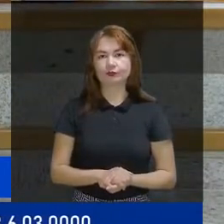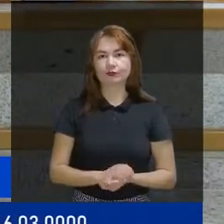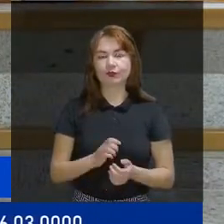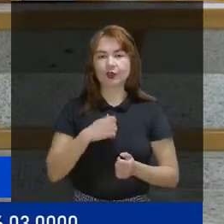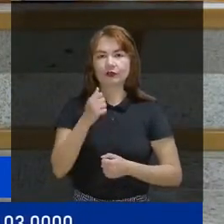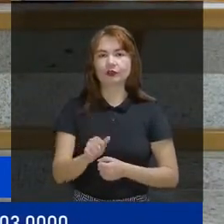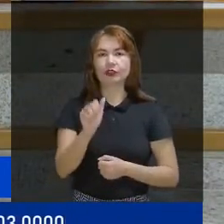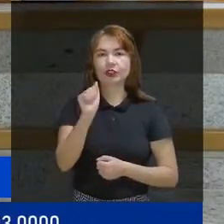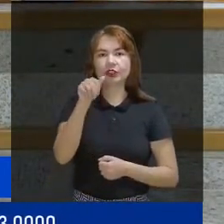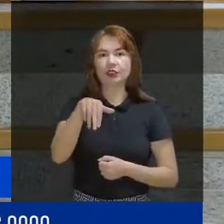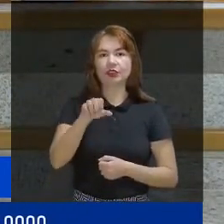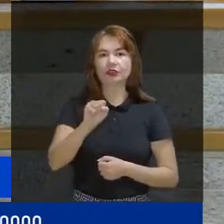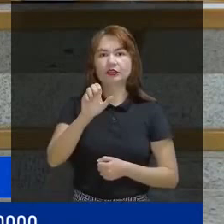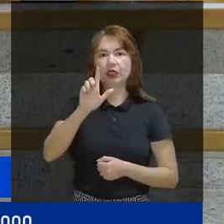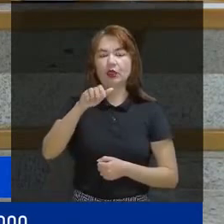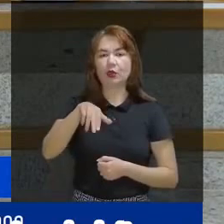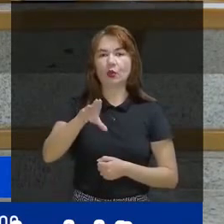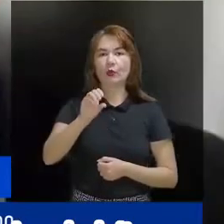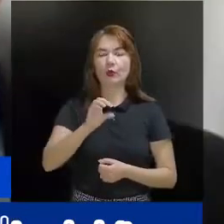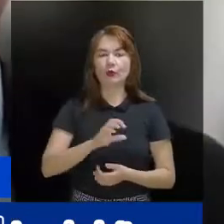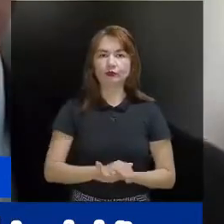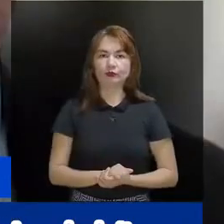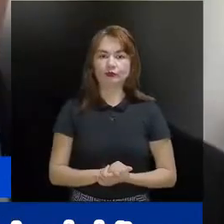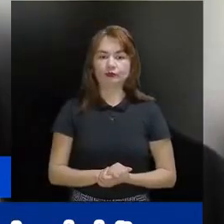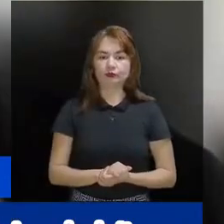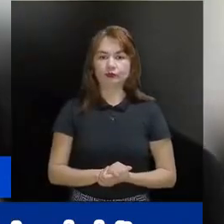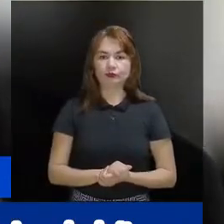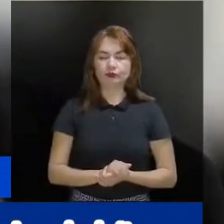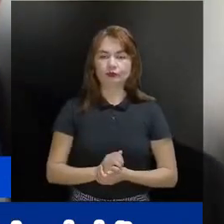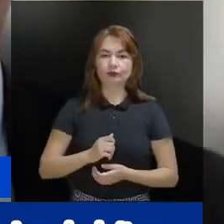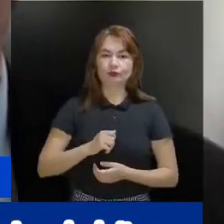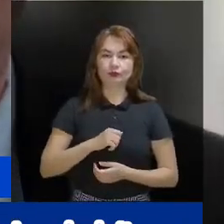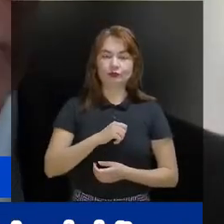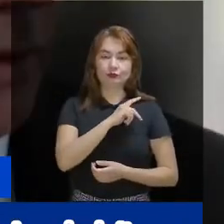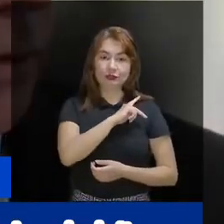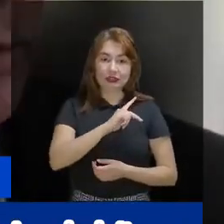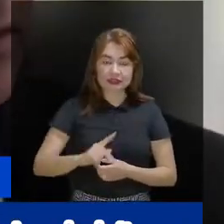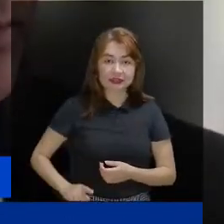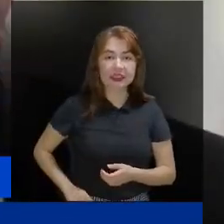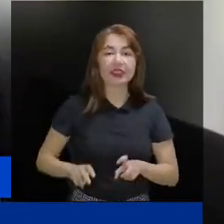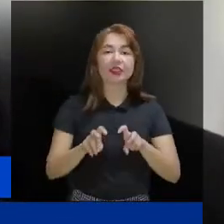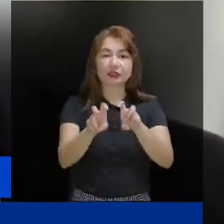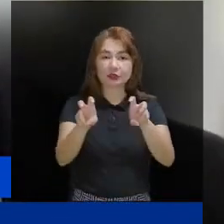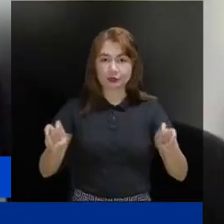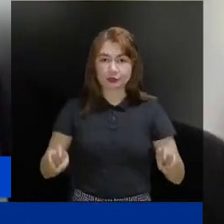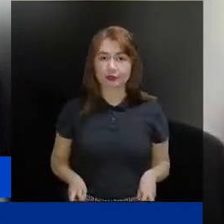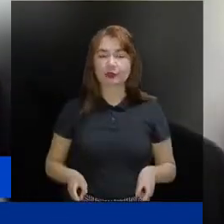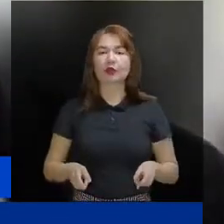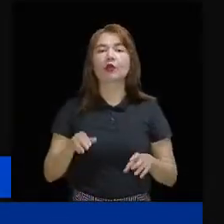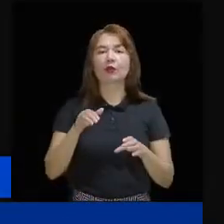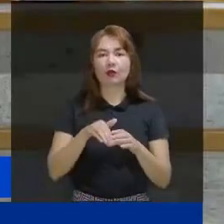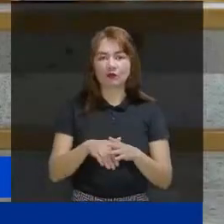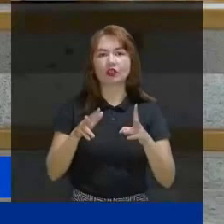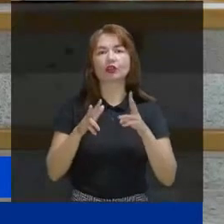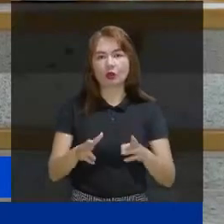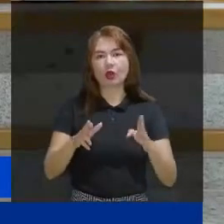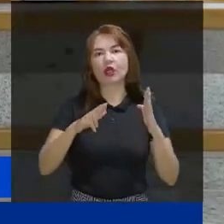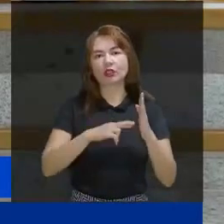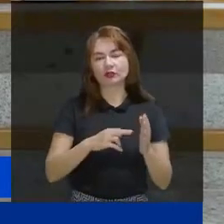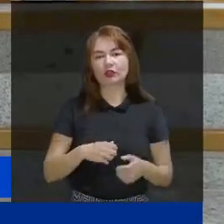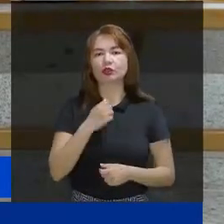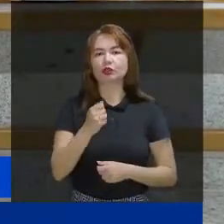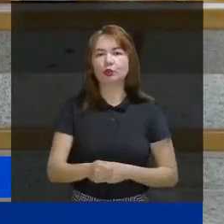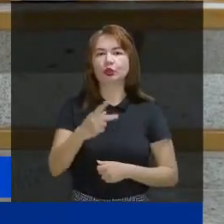Anselmo Gonçalves? Foco na parte central da mesa. Municipais, sou procurador regional eleitoral. Eu acompanho integralmente o relator. Juiz